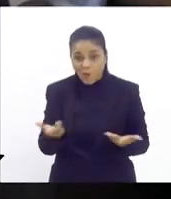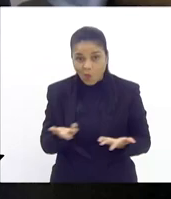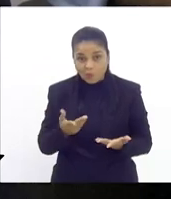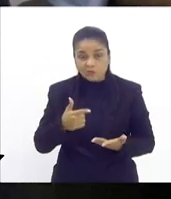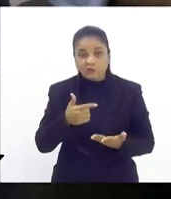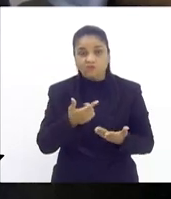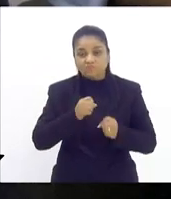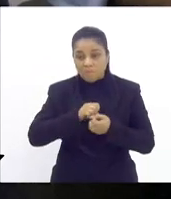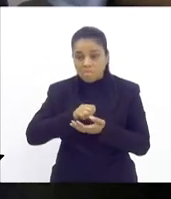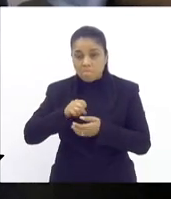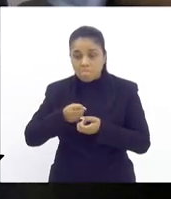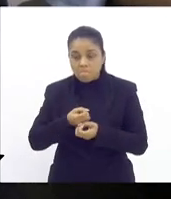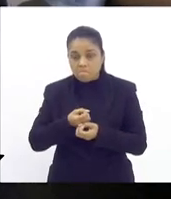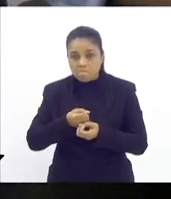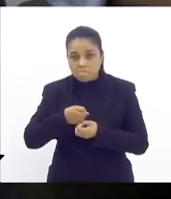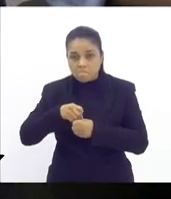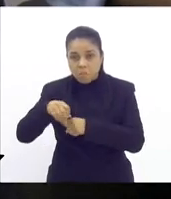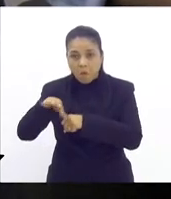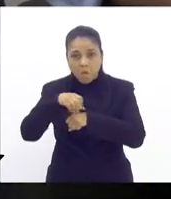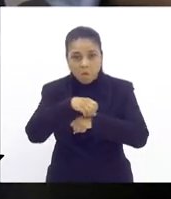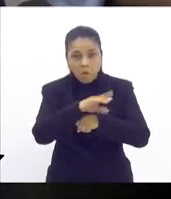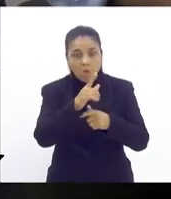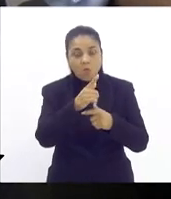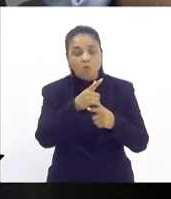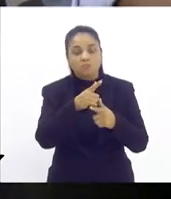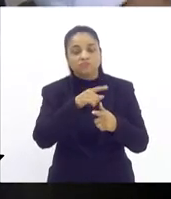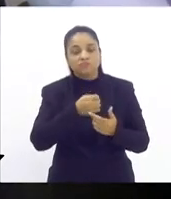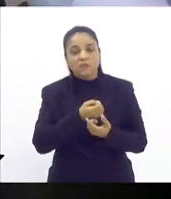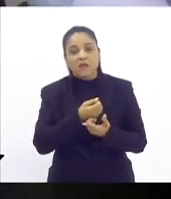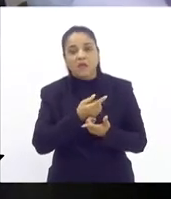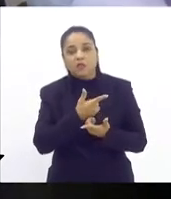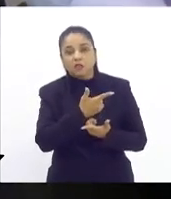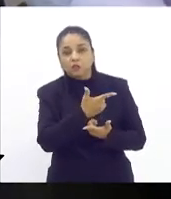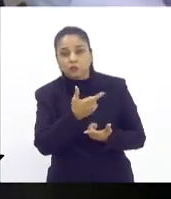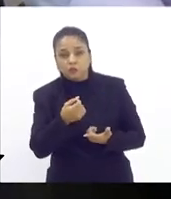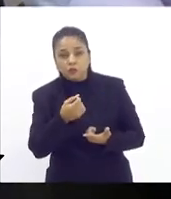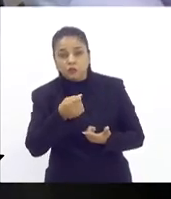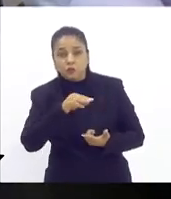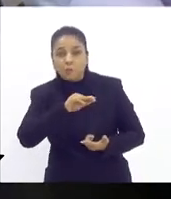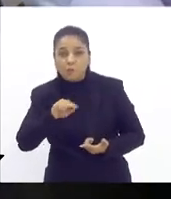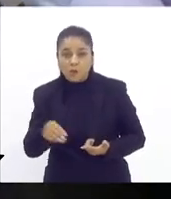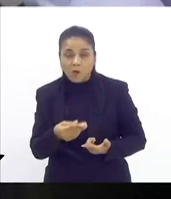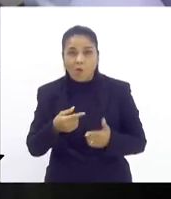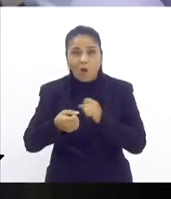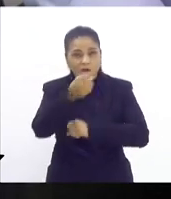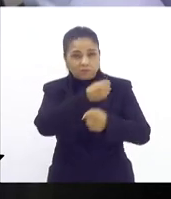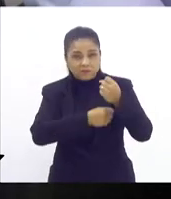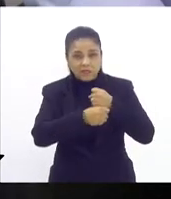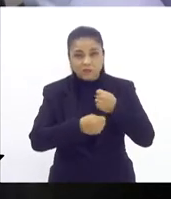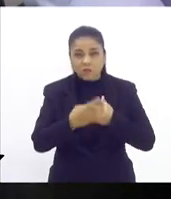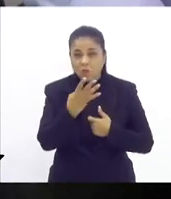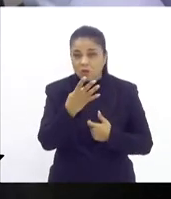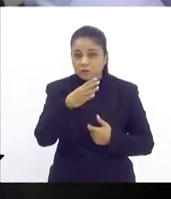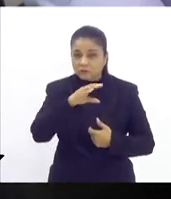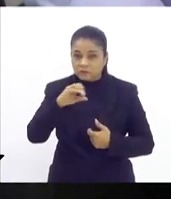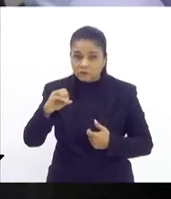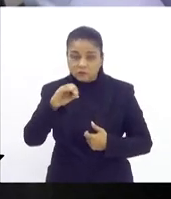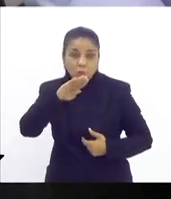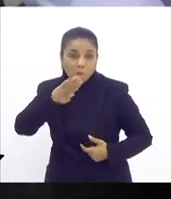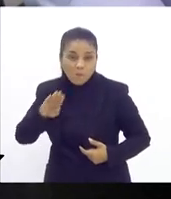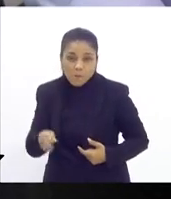270 milhões de reais de dividendos ano passado teve um lucro de mais de 400 milhões então a empresa que dá dinheiro